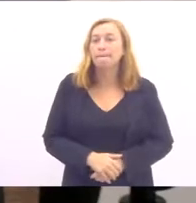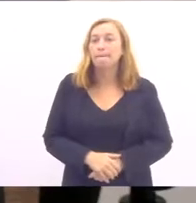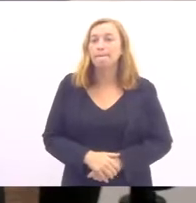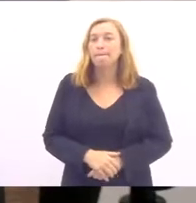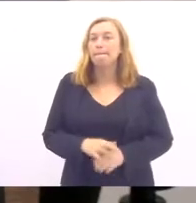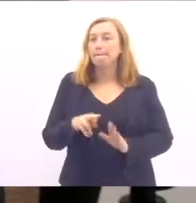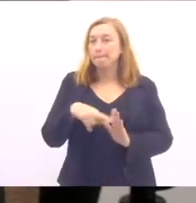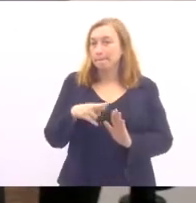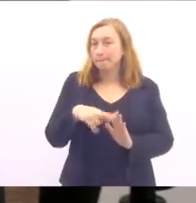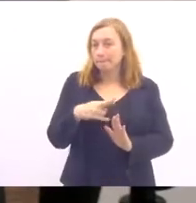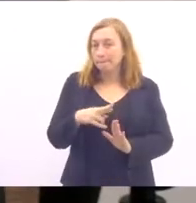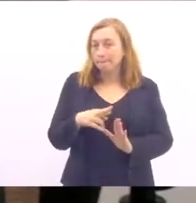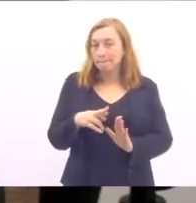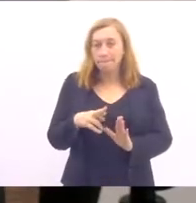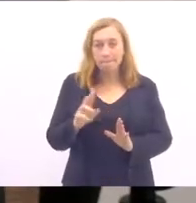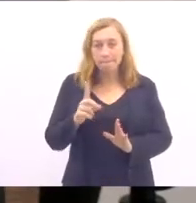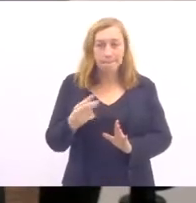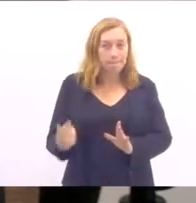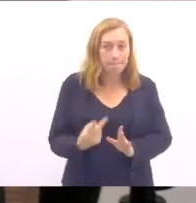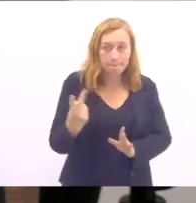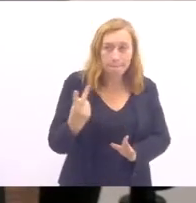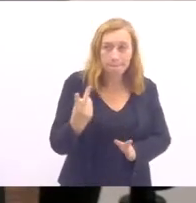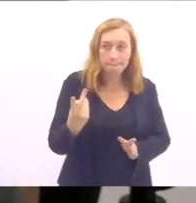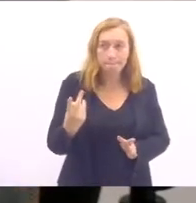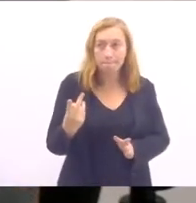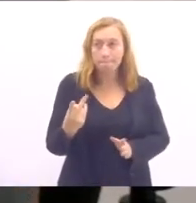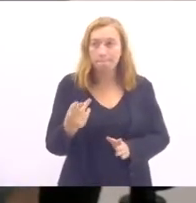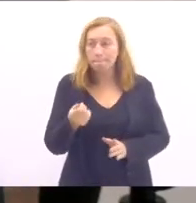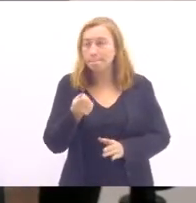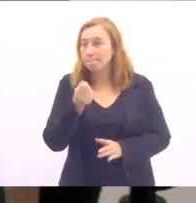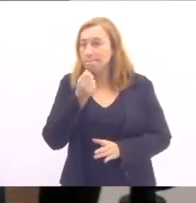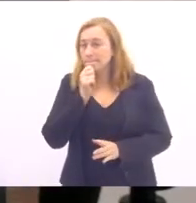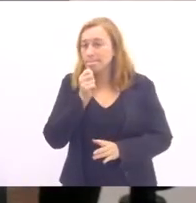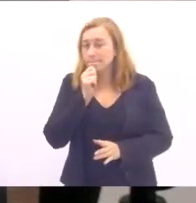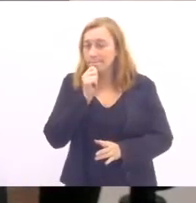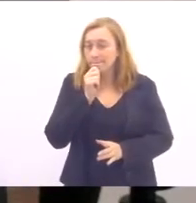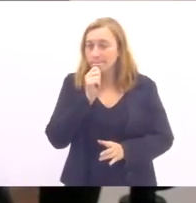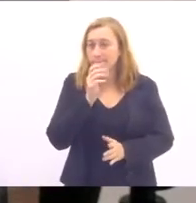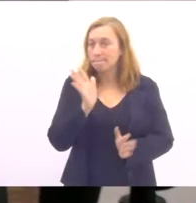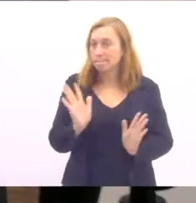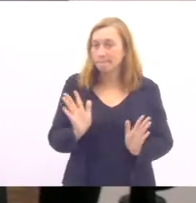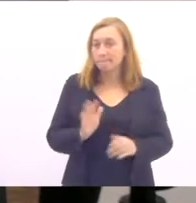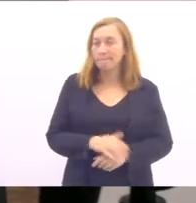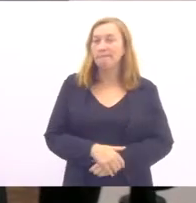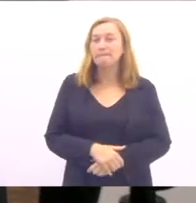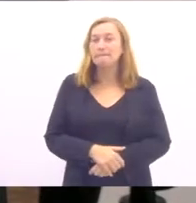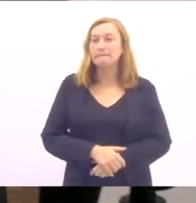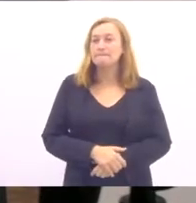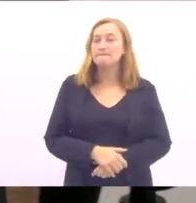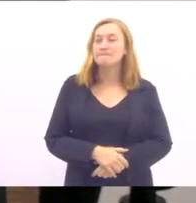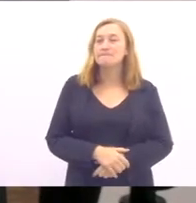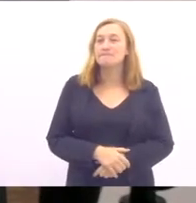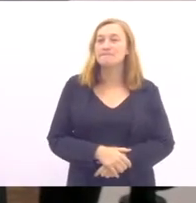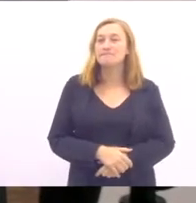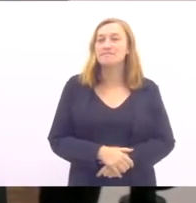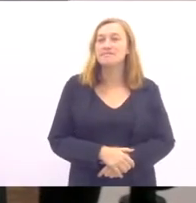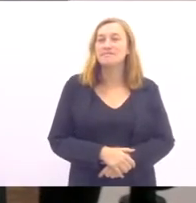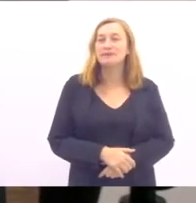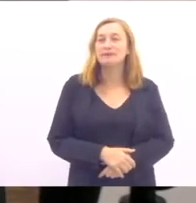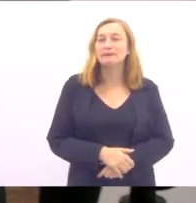uma resolução que não contemplava absolutamente nenhum anseio do catador, que destinava vidro, madeira,